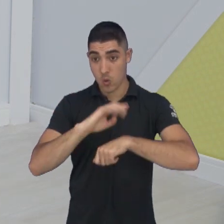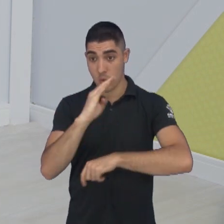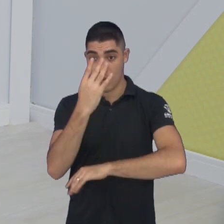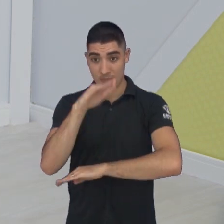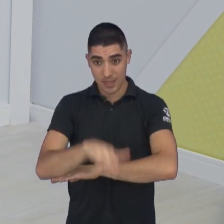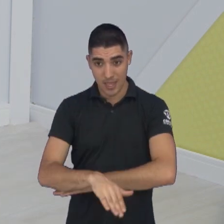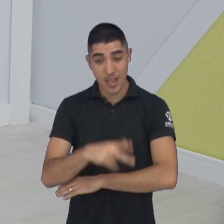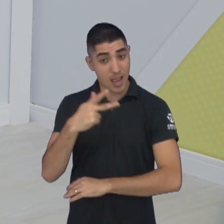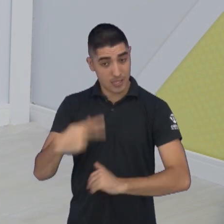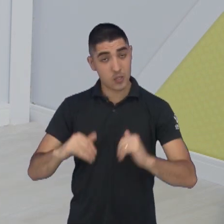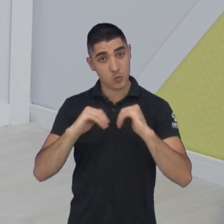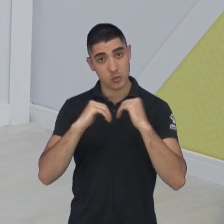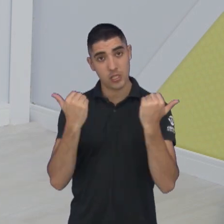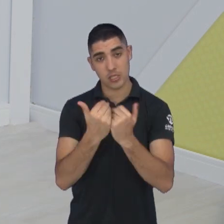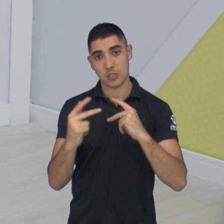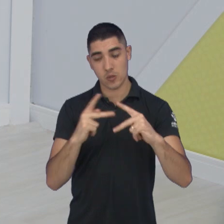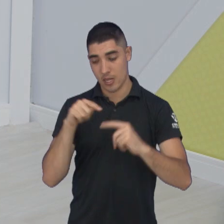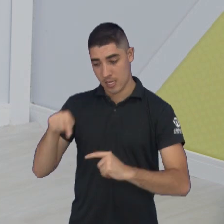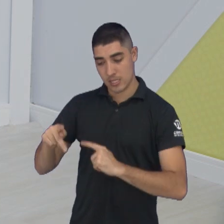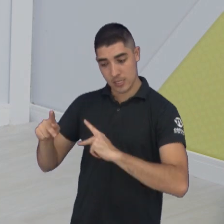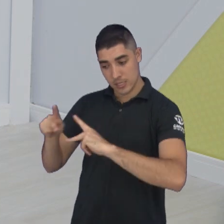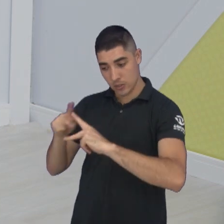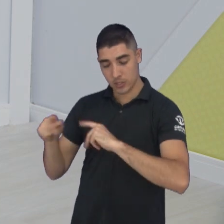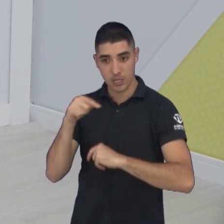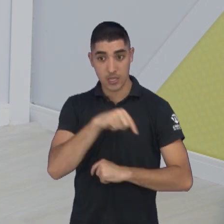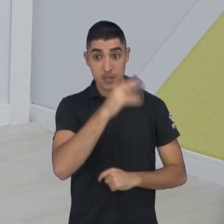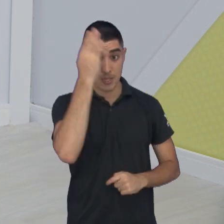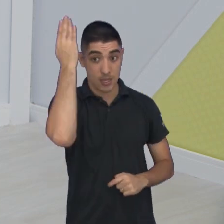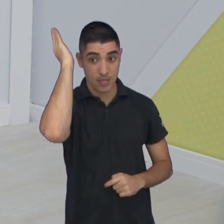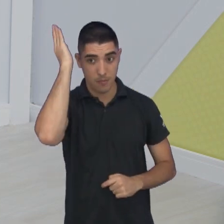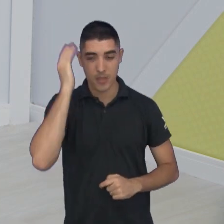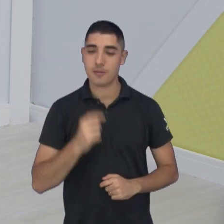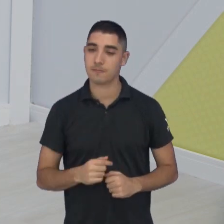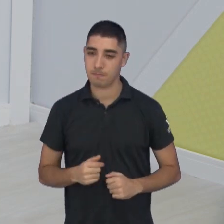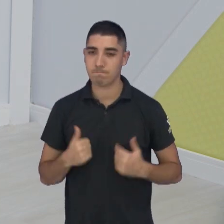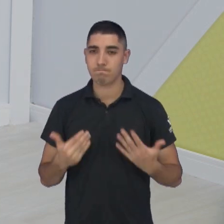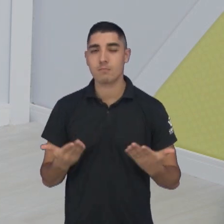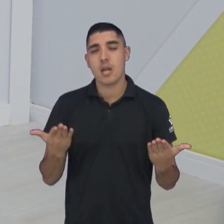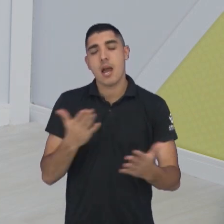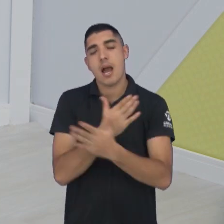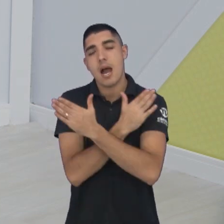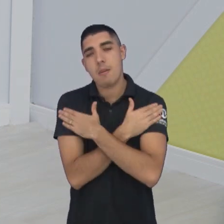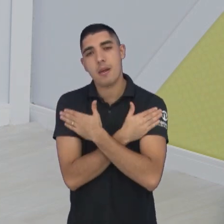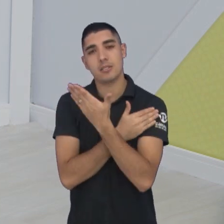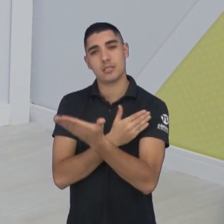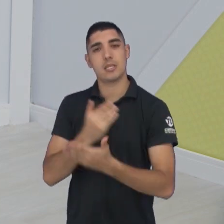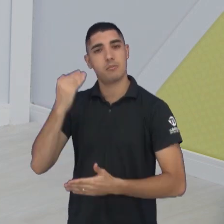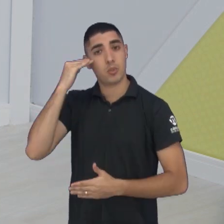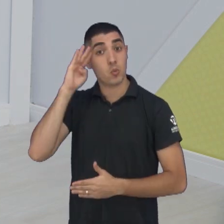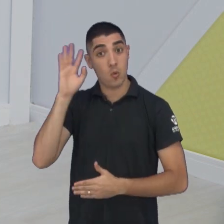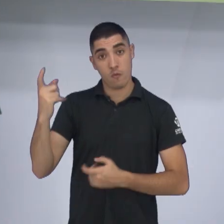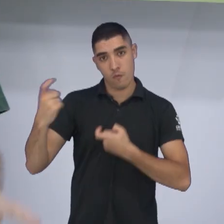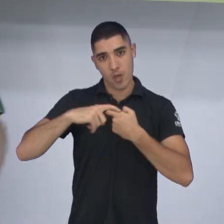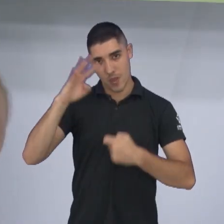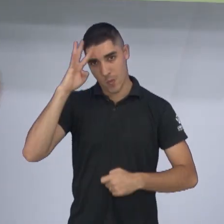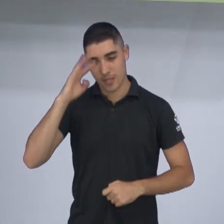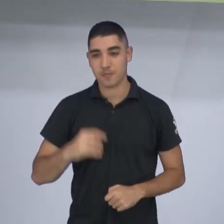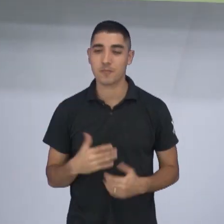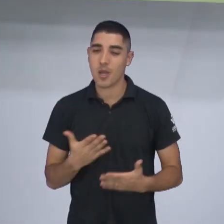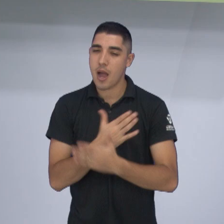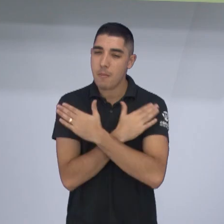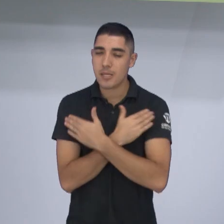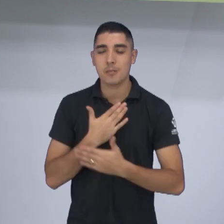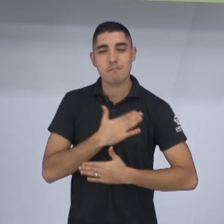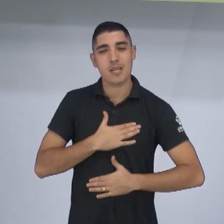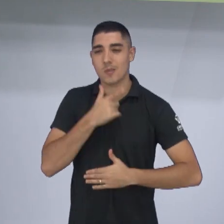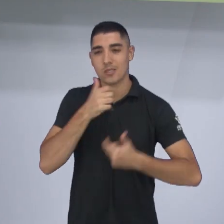Tênis Clube, São José e Taubaté, decisão, hein? Mais uma decisão para as duas equipes. Brunão, grande abraço para você, quarta-feira estaremos de volta. Um abraço, foi um prazer